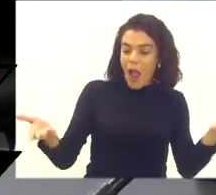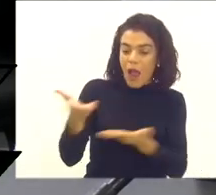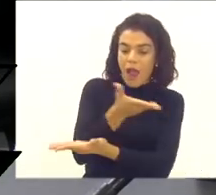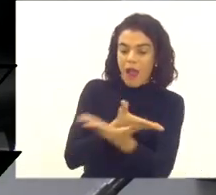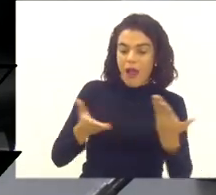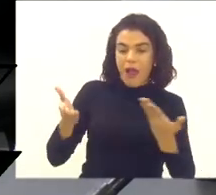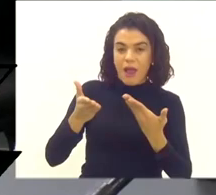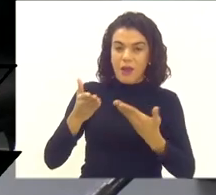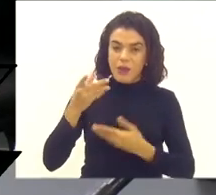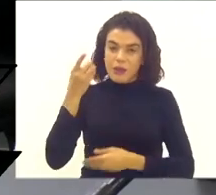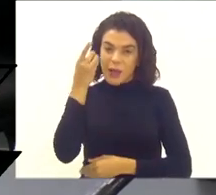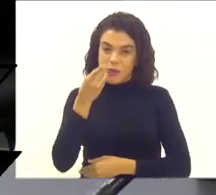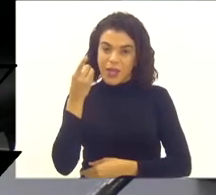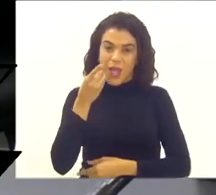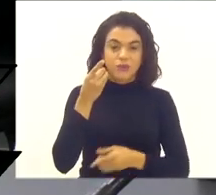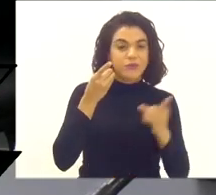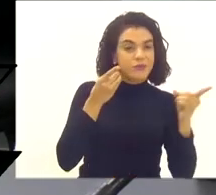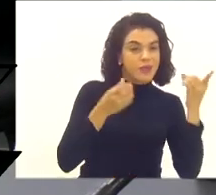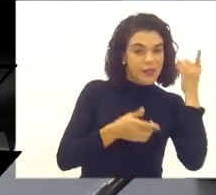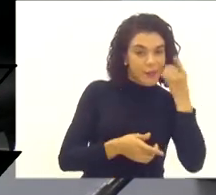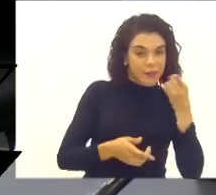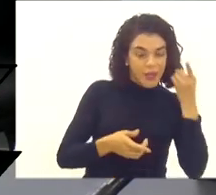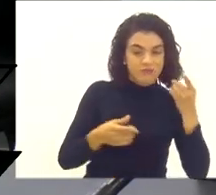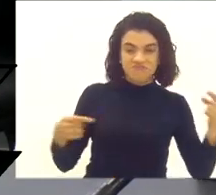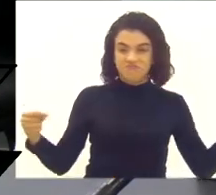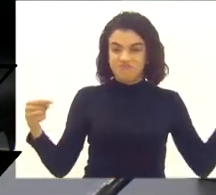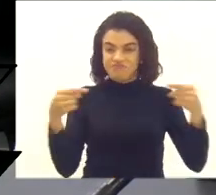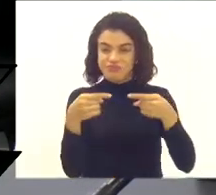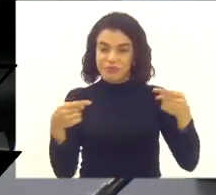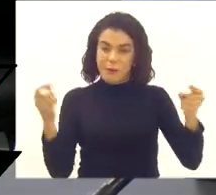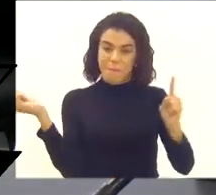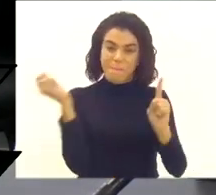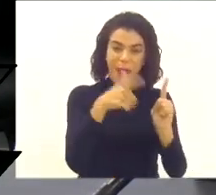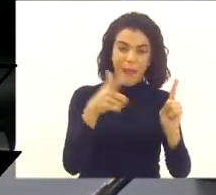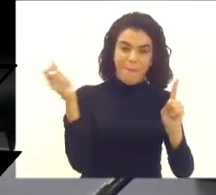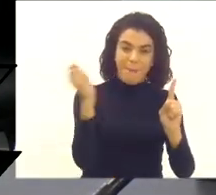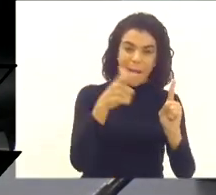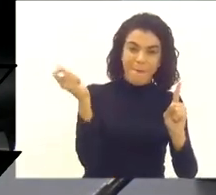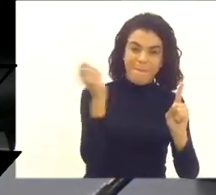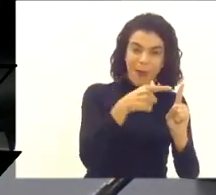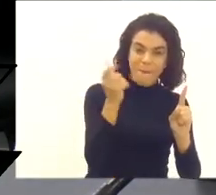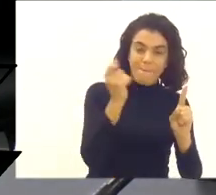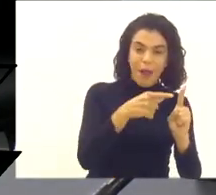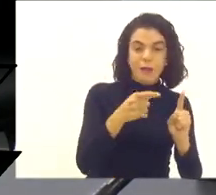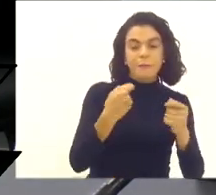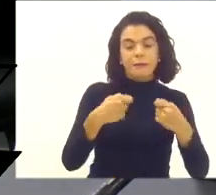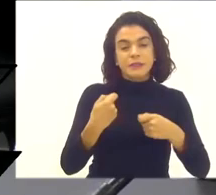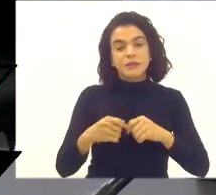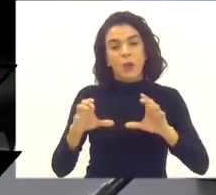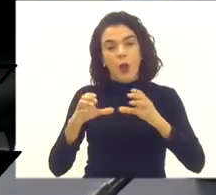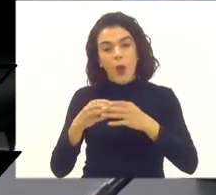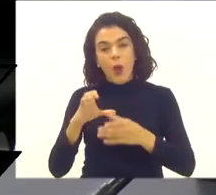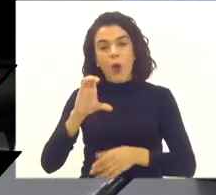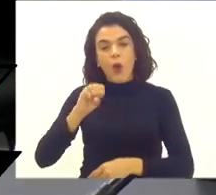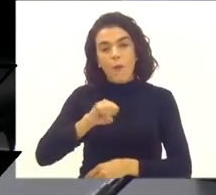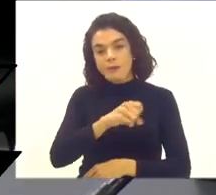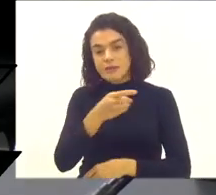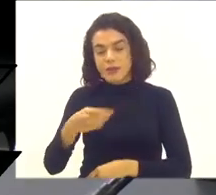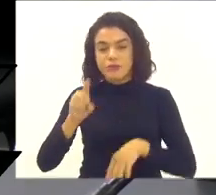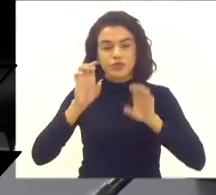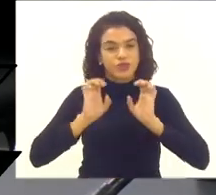vezes podem acontecer né Você precisa ter um tratamento nas comissões de ética um tratamento